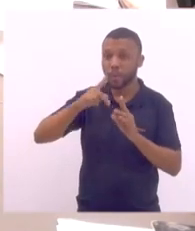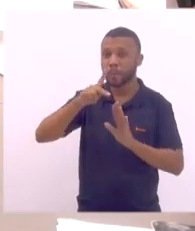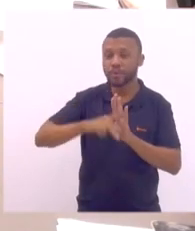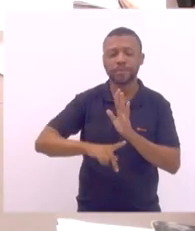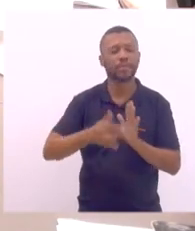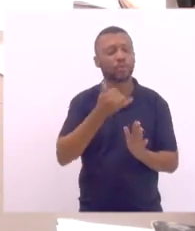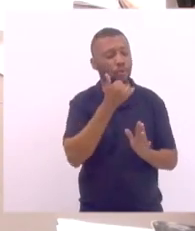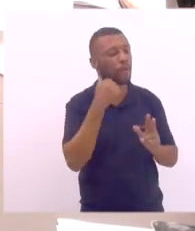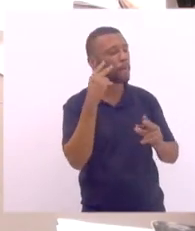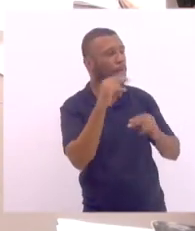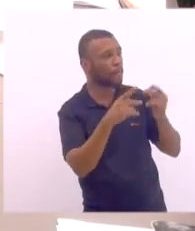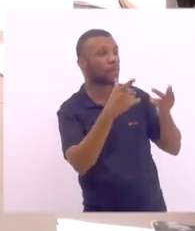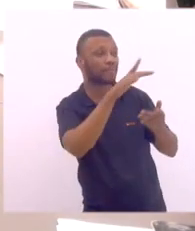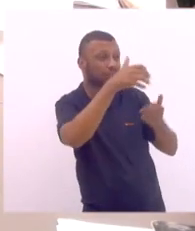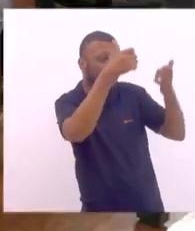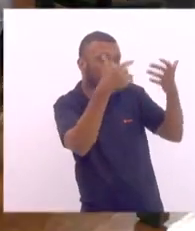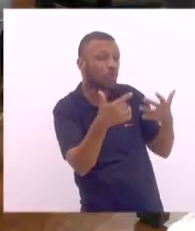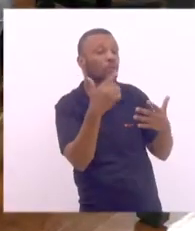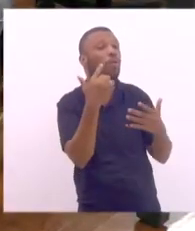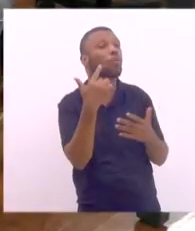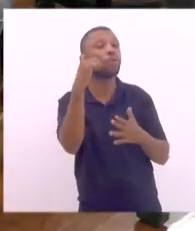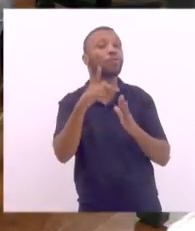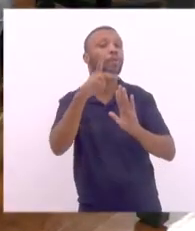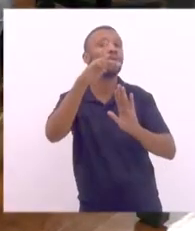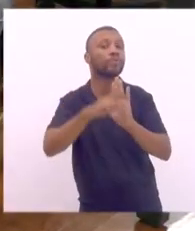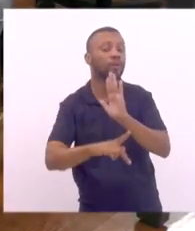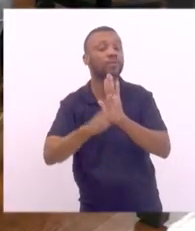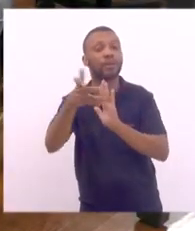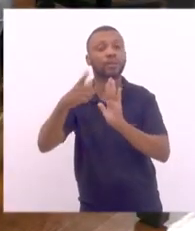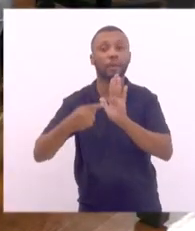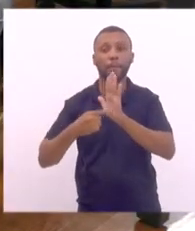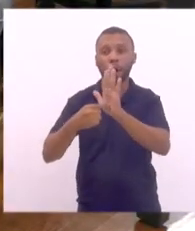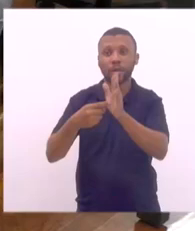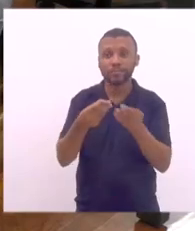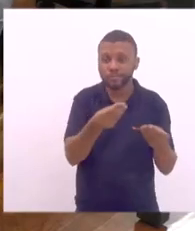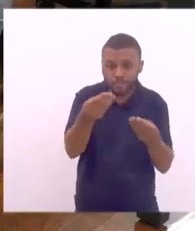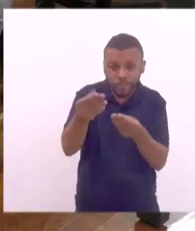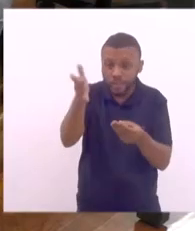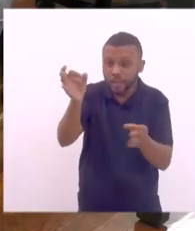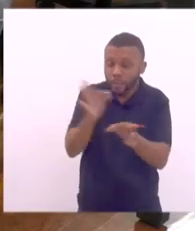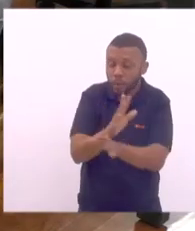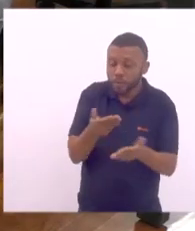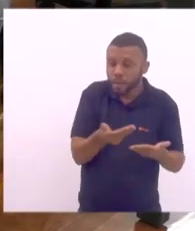está falando para fazer um outro projeto no qual já está aqui na minha mão, presidente.